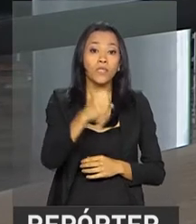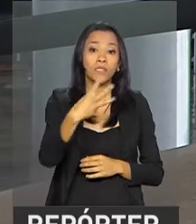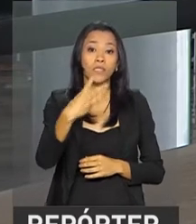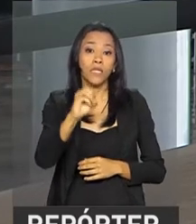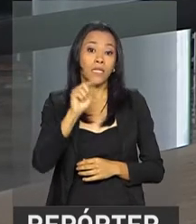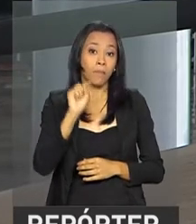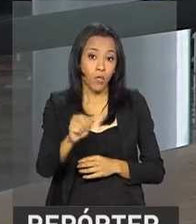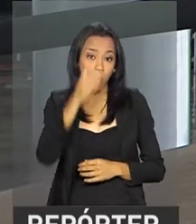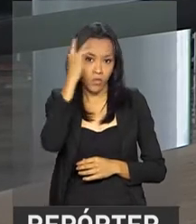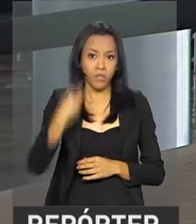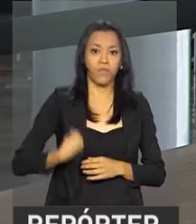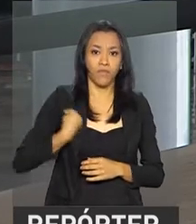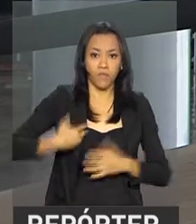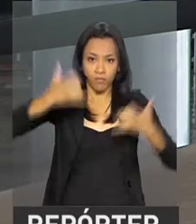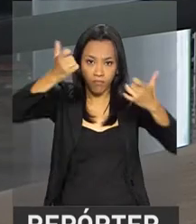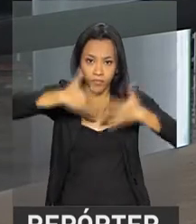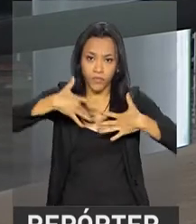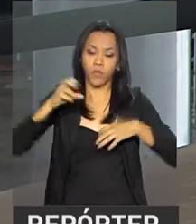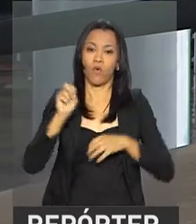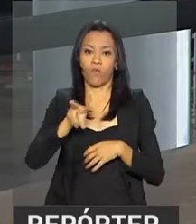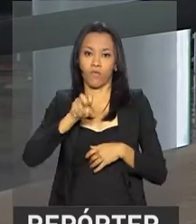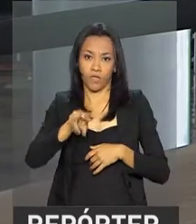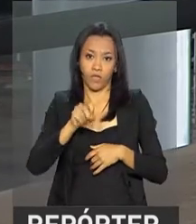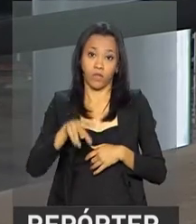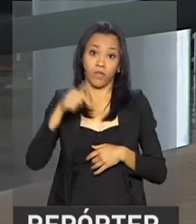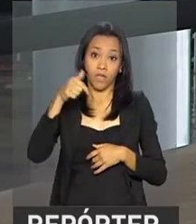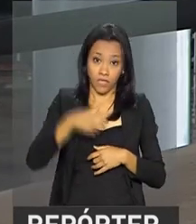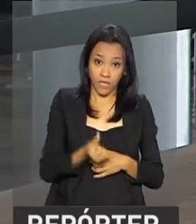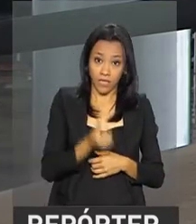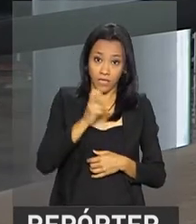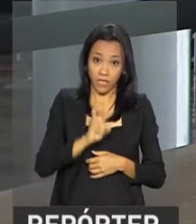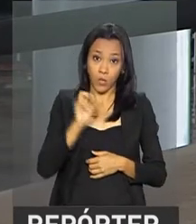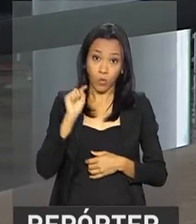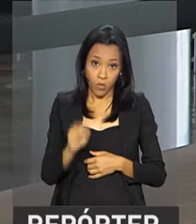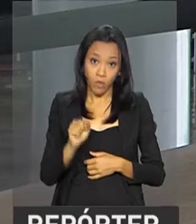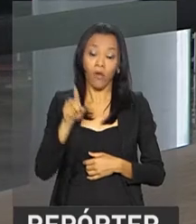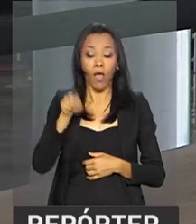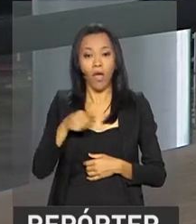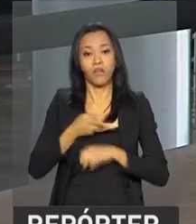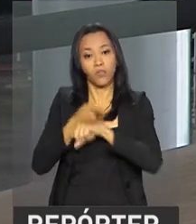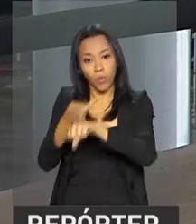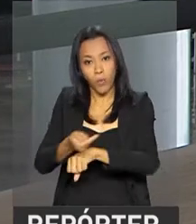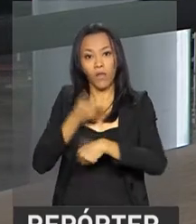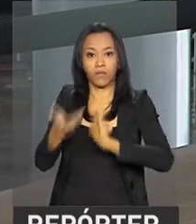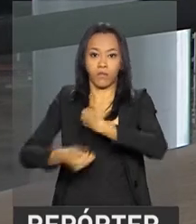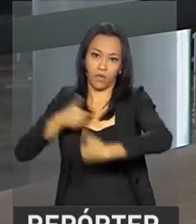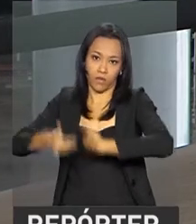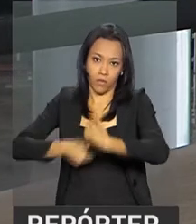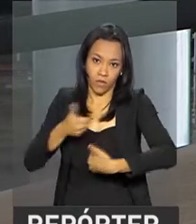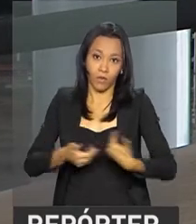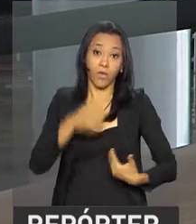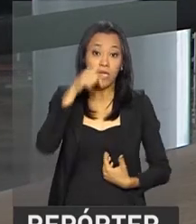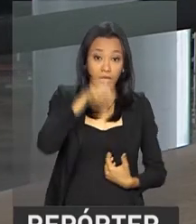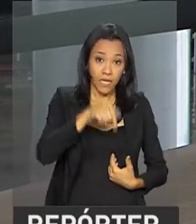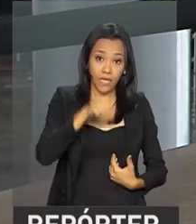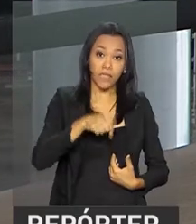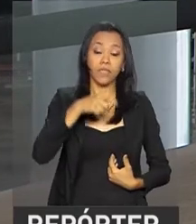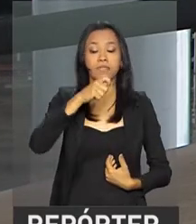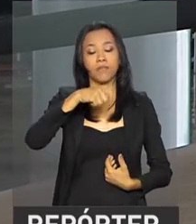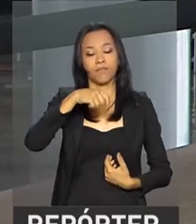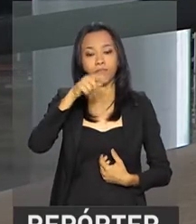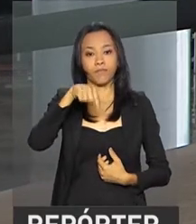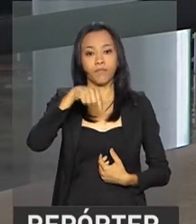desta 655 mil estavam em tratamento nos primeiros seis meses deste ano a o